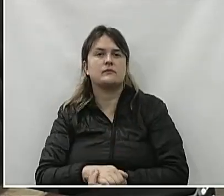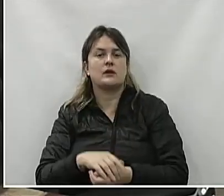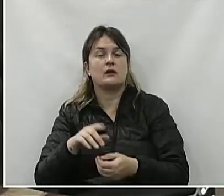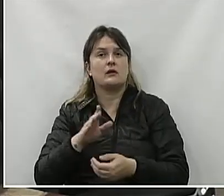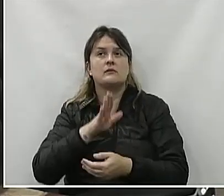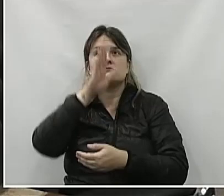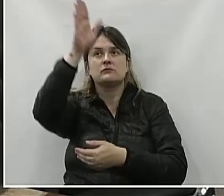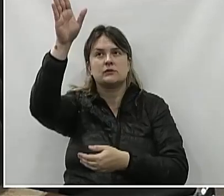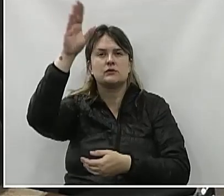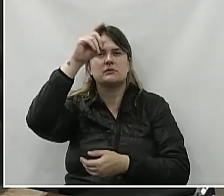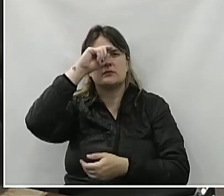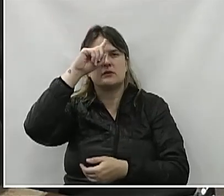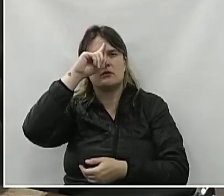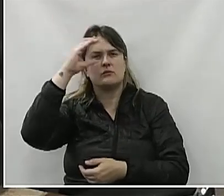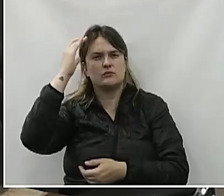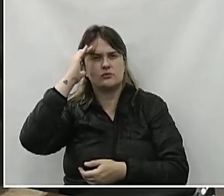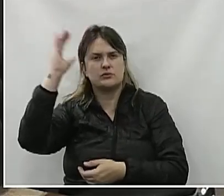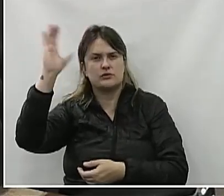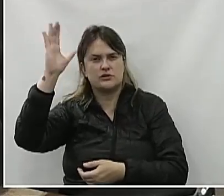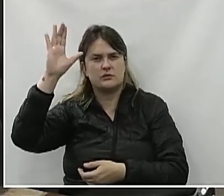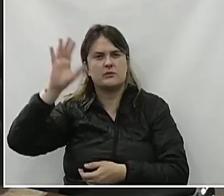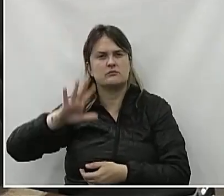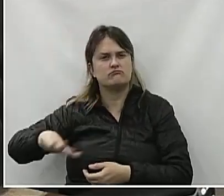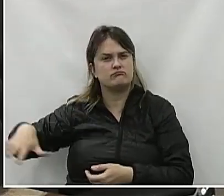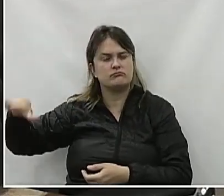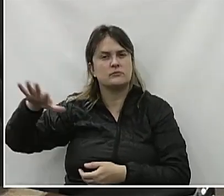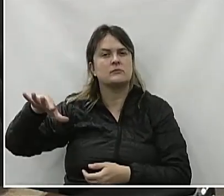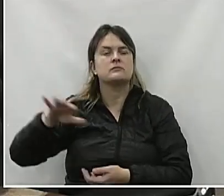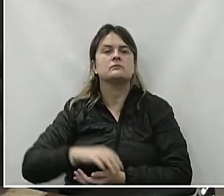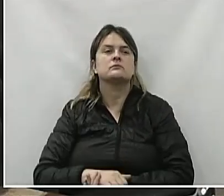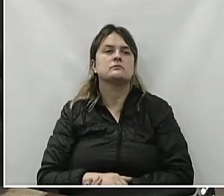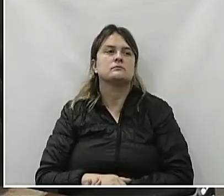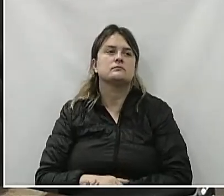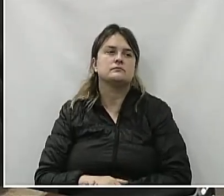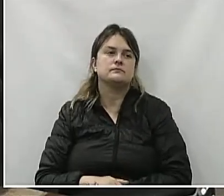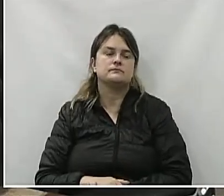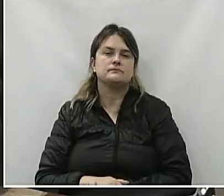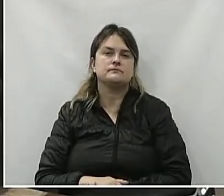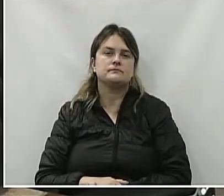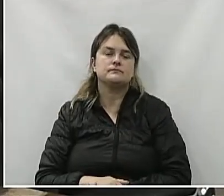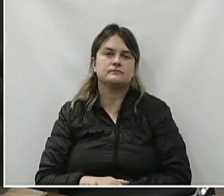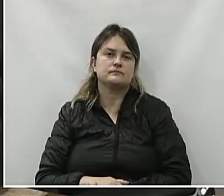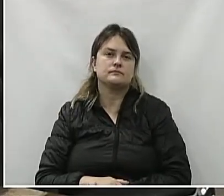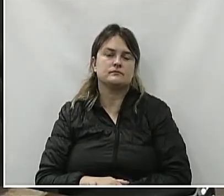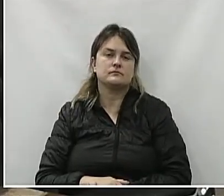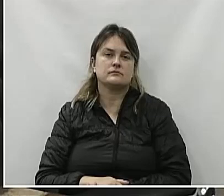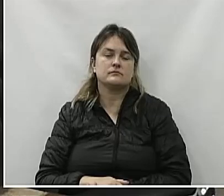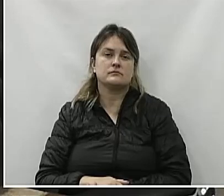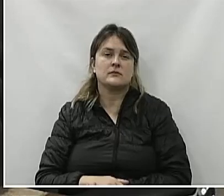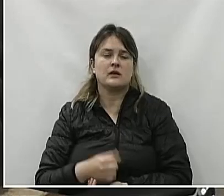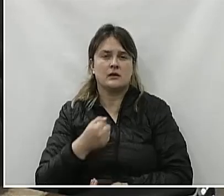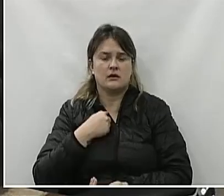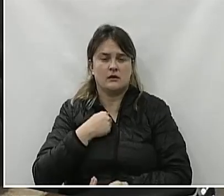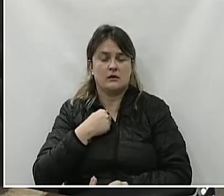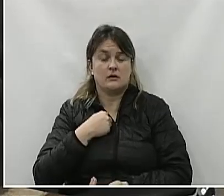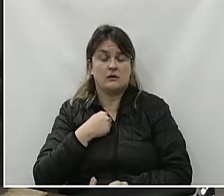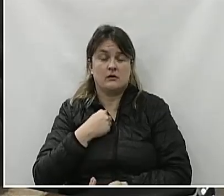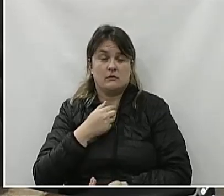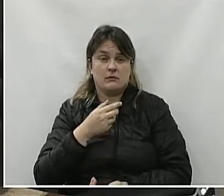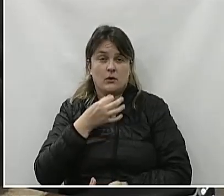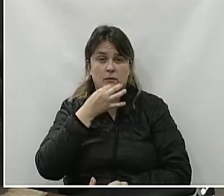hospitais de Curitiba e região metropolitana então segundo o meu parecer